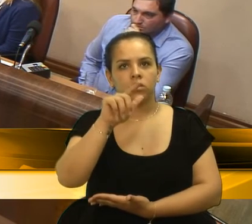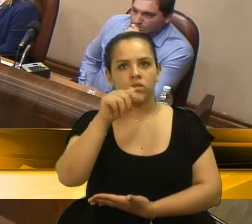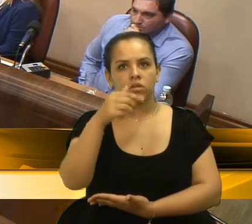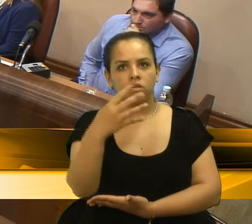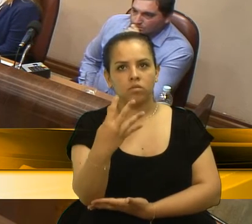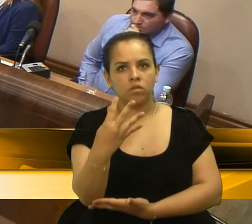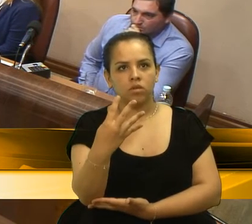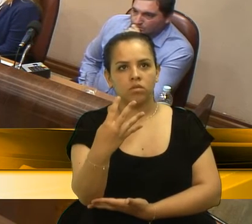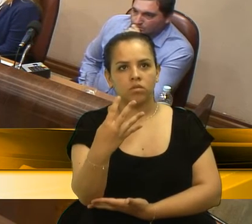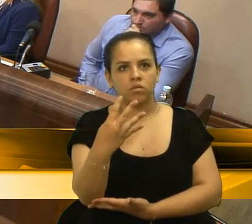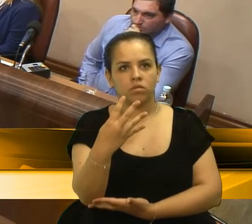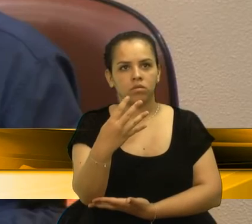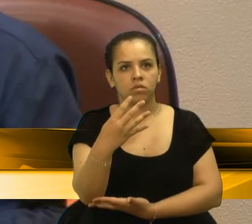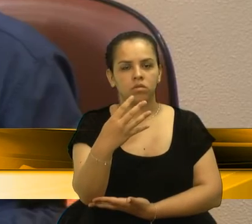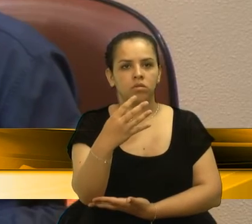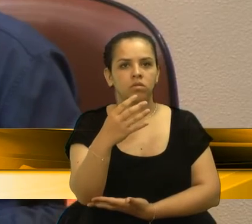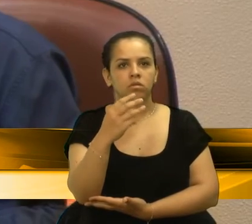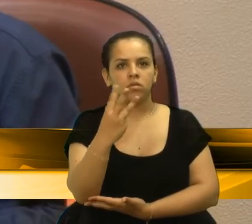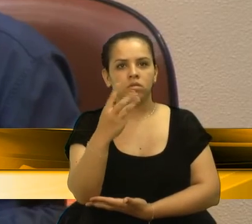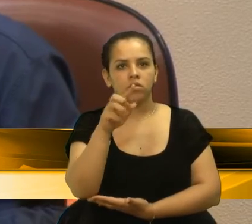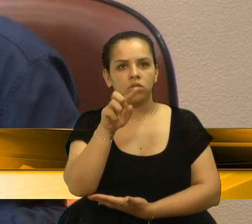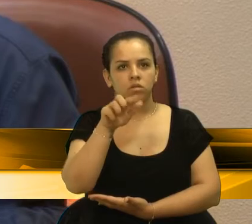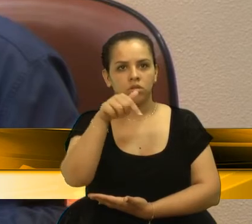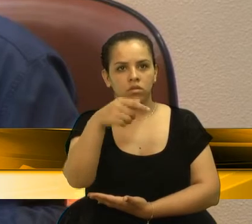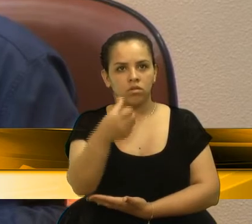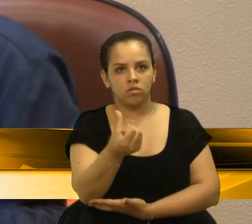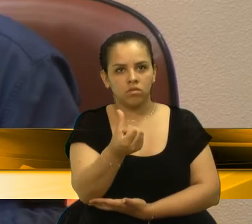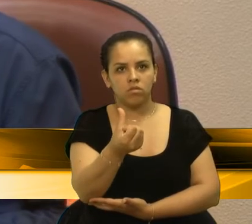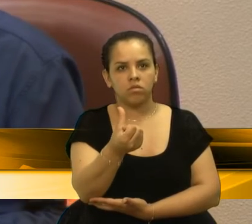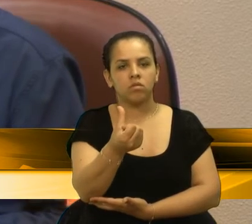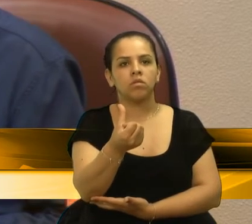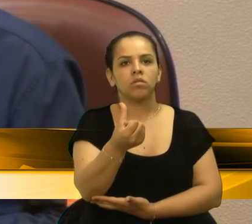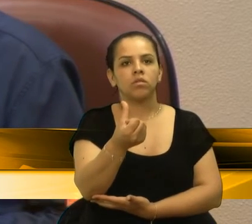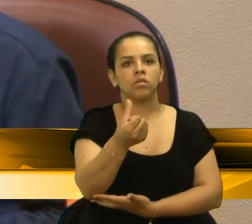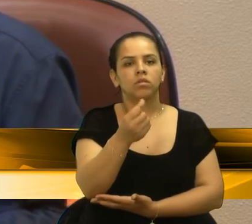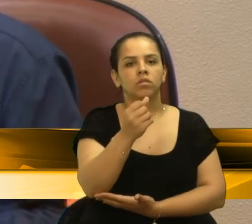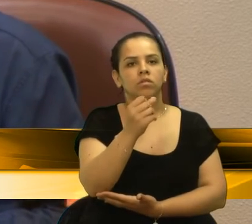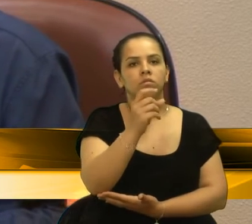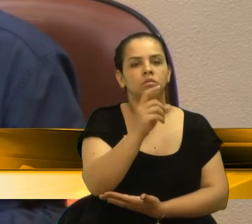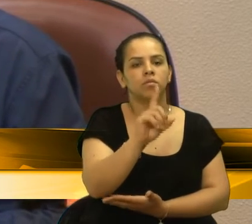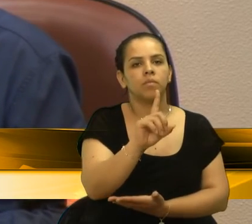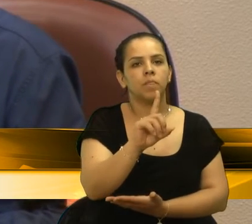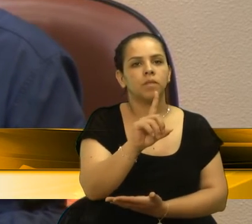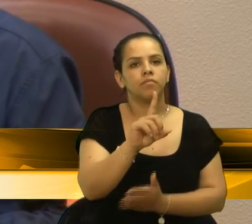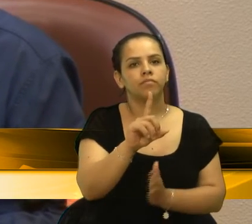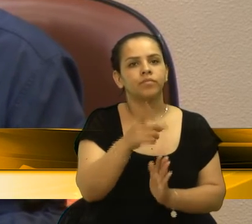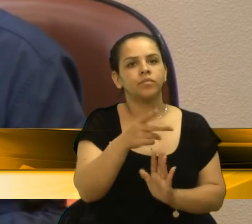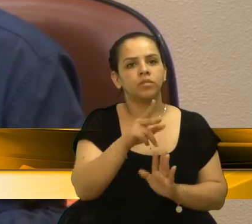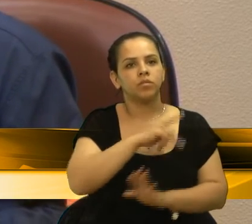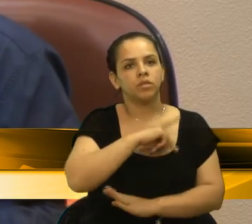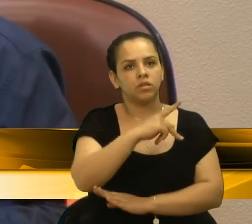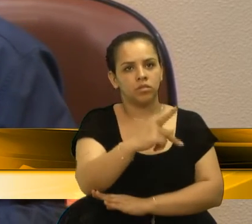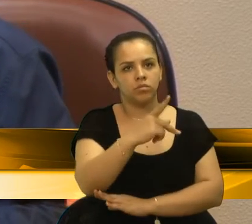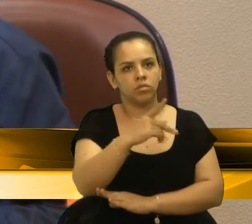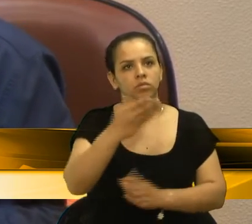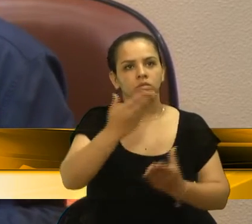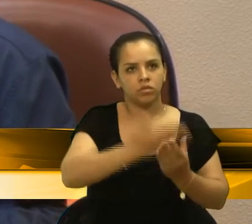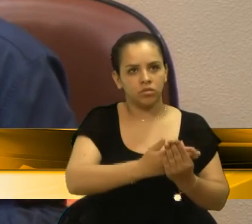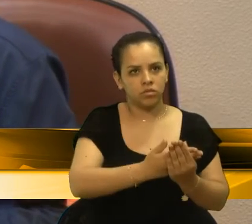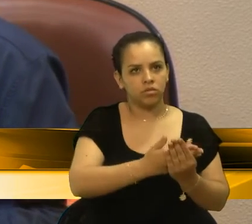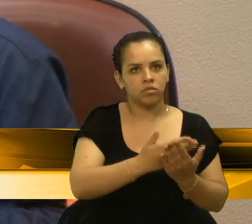2174. Ofício 376/2019, constante na página 2174. Ato da presença da comissão processante.